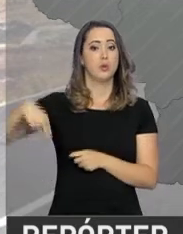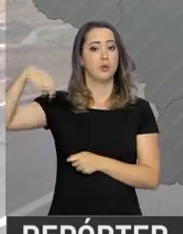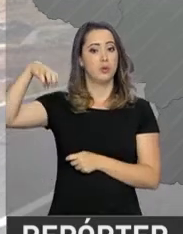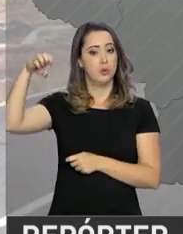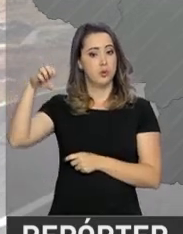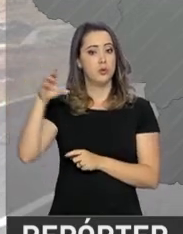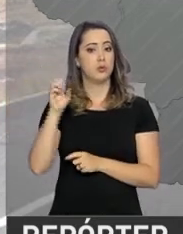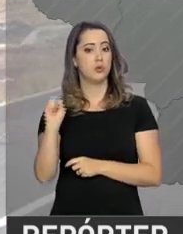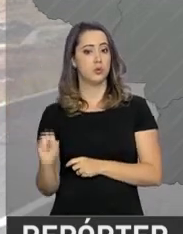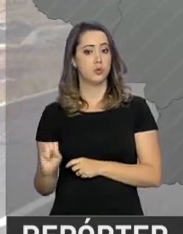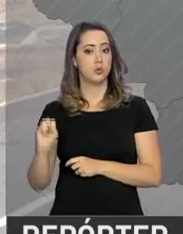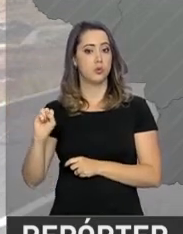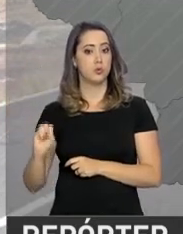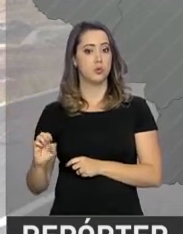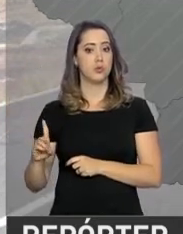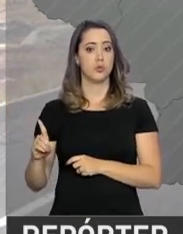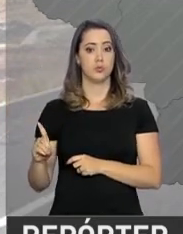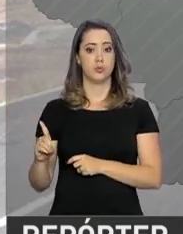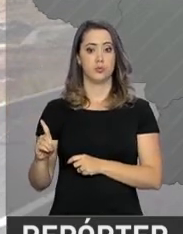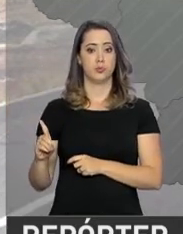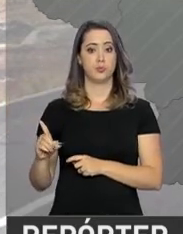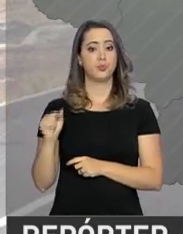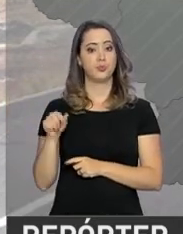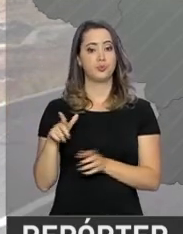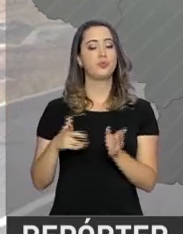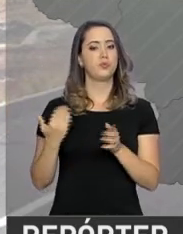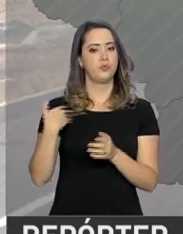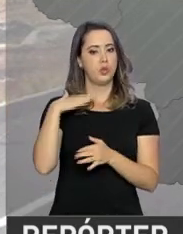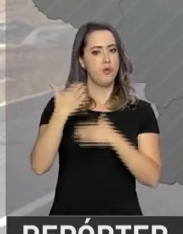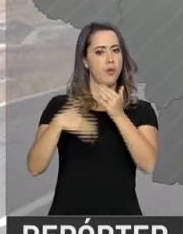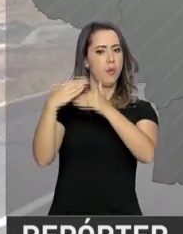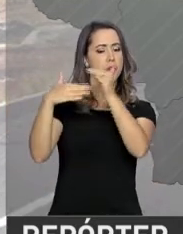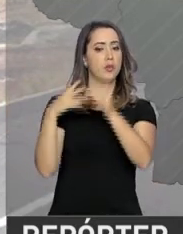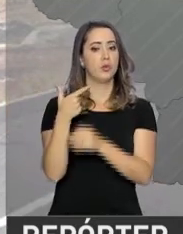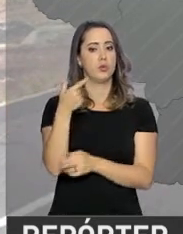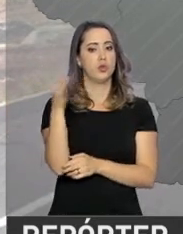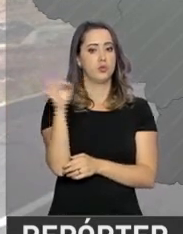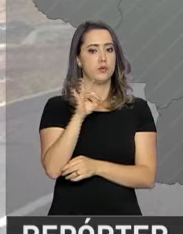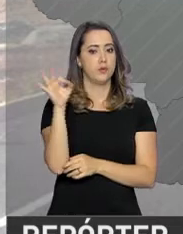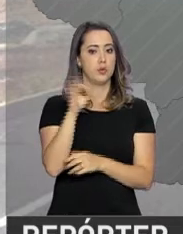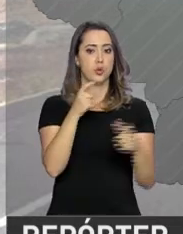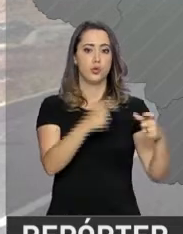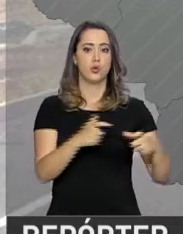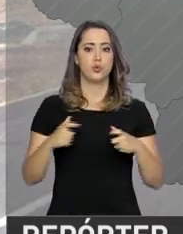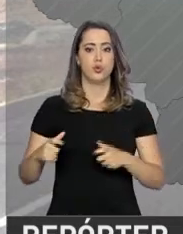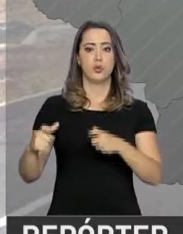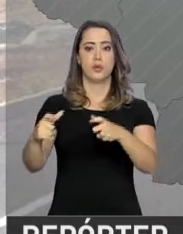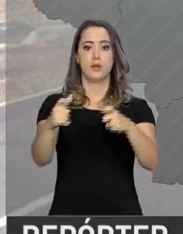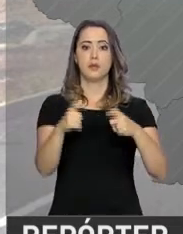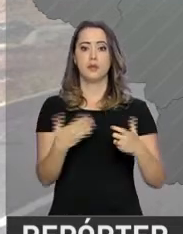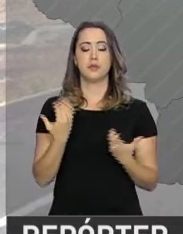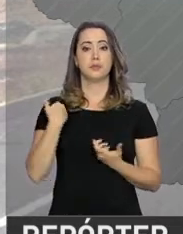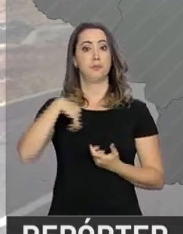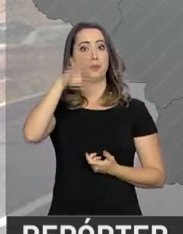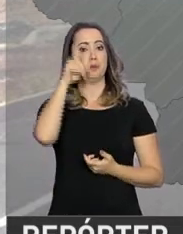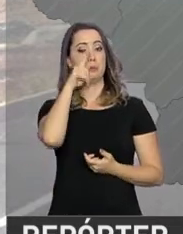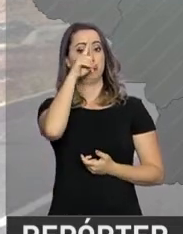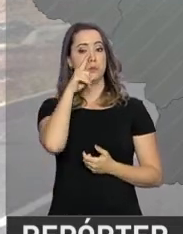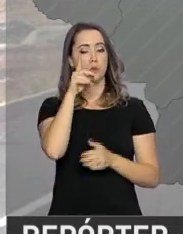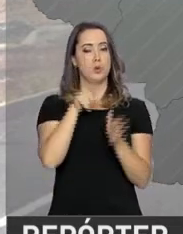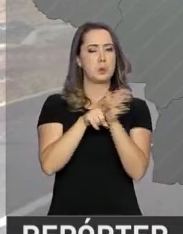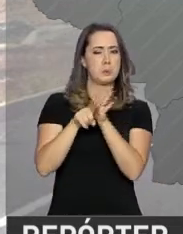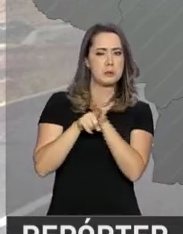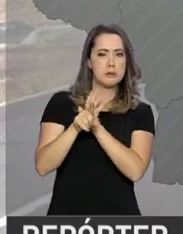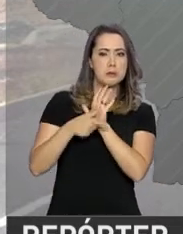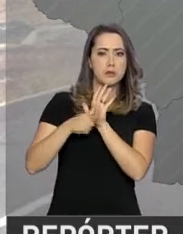Nordeste, Sul e Sudeste. Houve aumento de 20% no número de pontos vulneráveis em relação ao